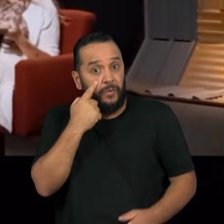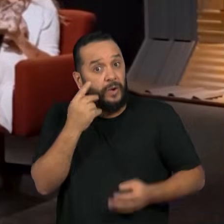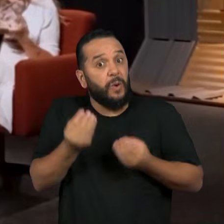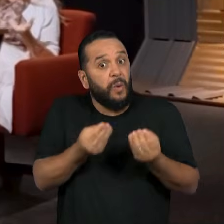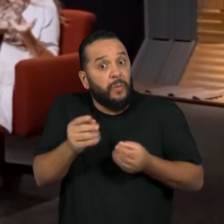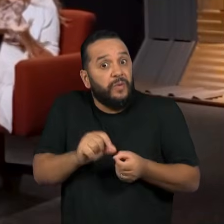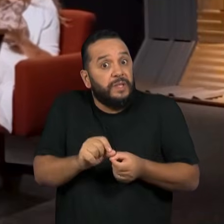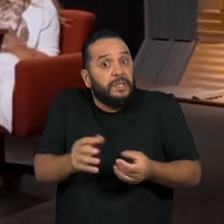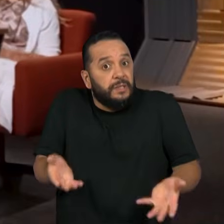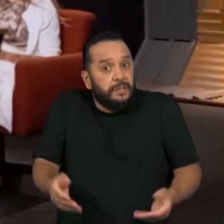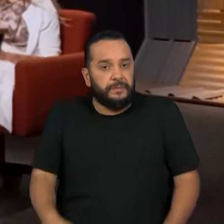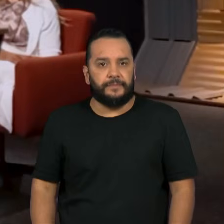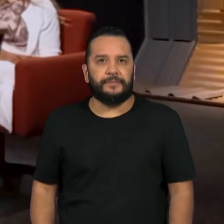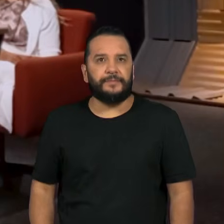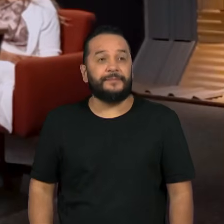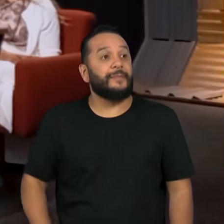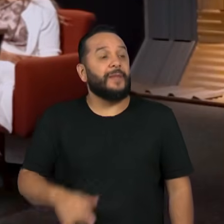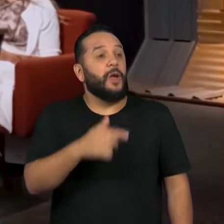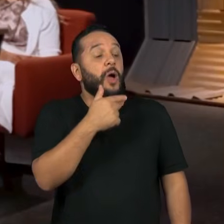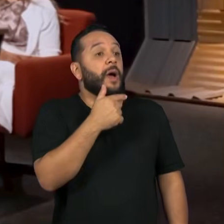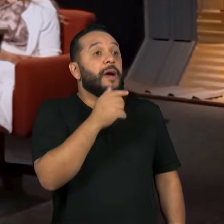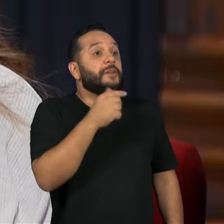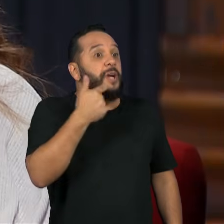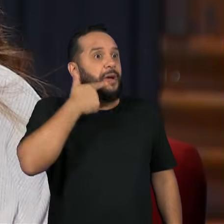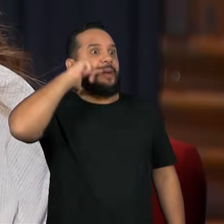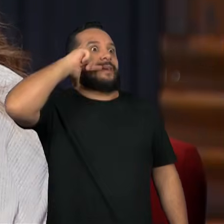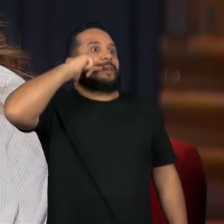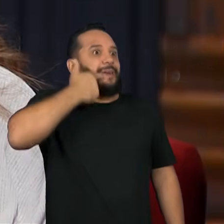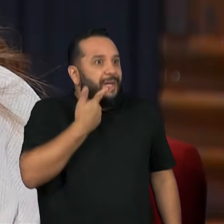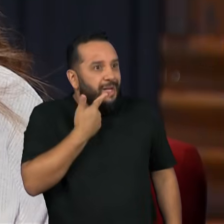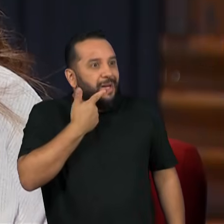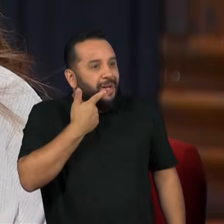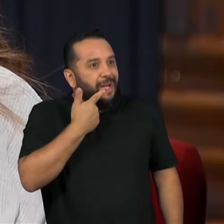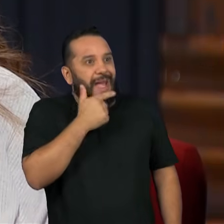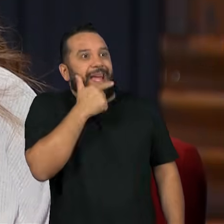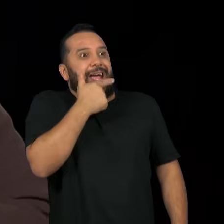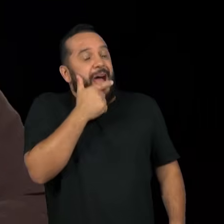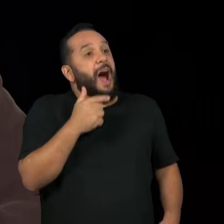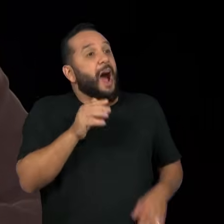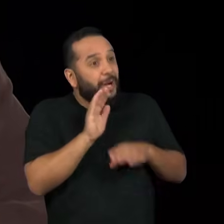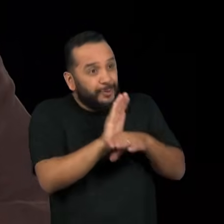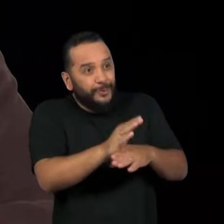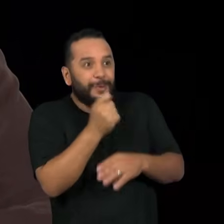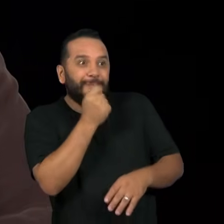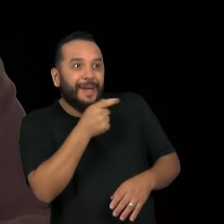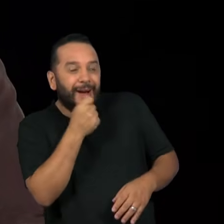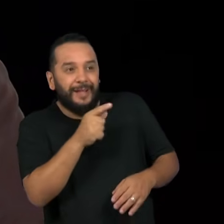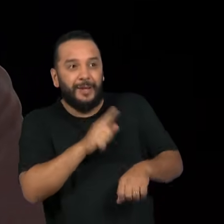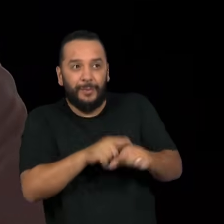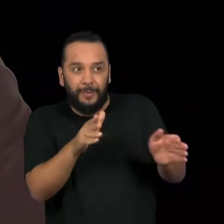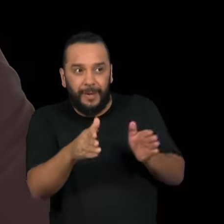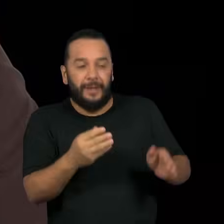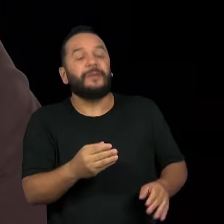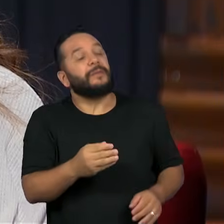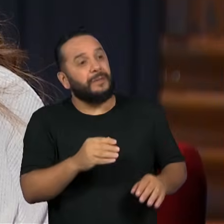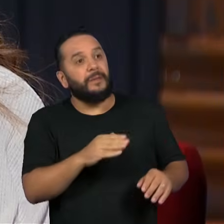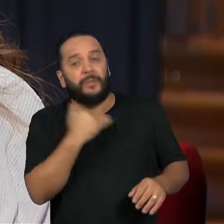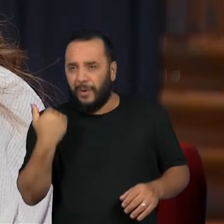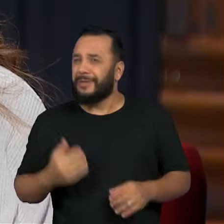O humor ajuda? O humor é uma delícia. Na hora da morte também vale? Na vida vale,